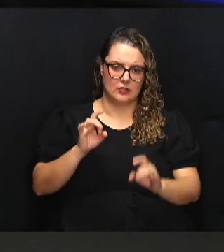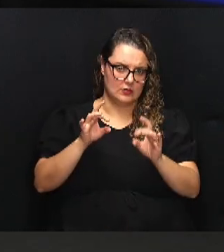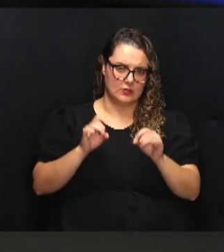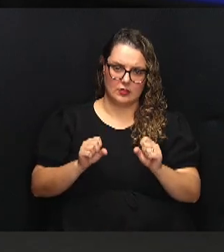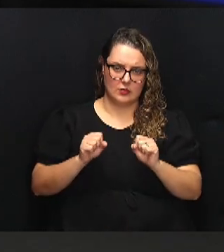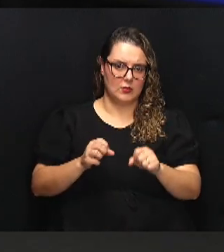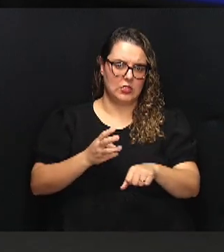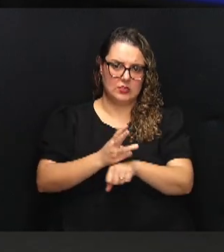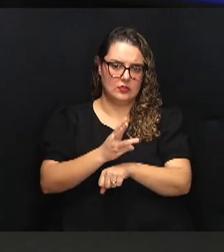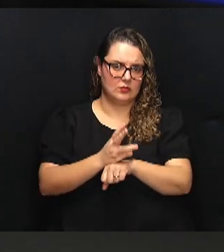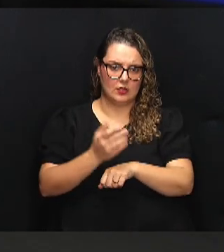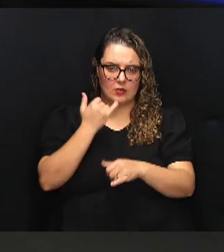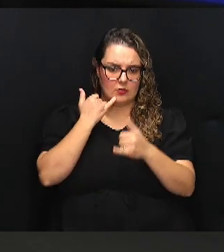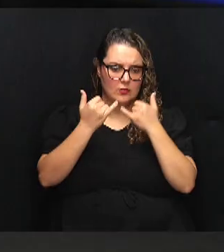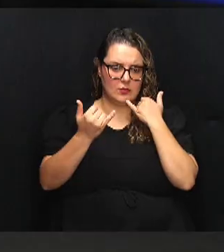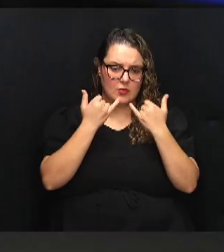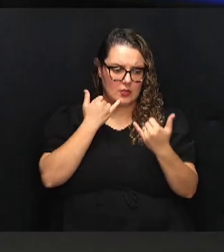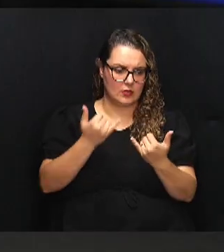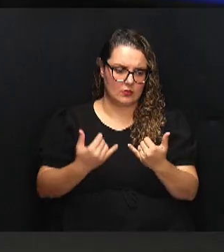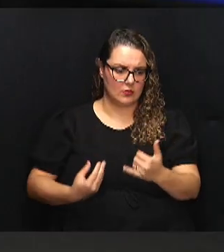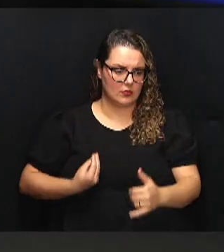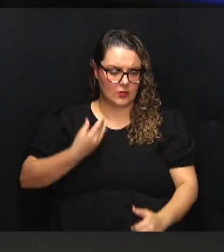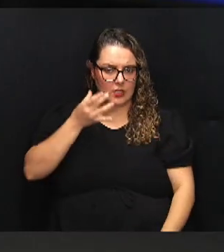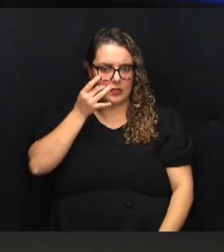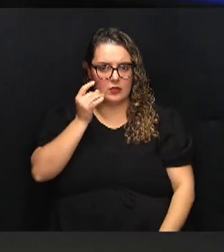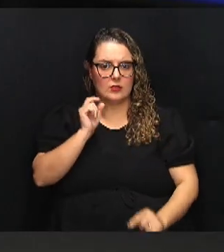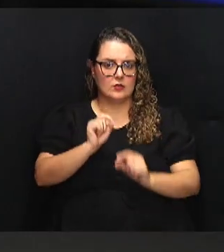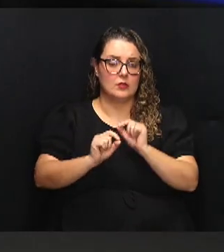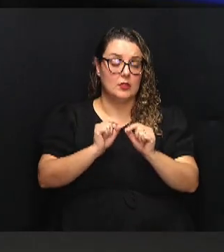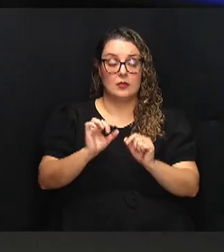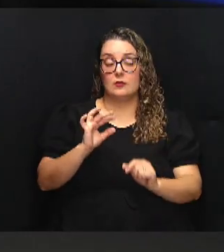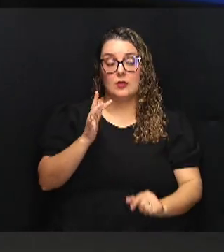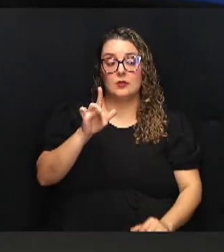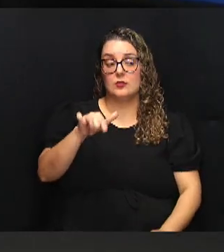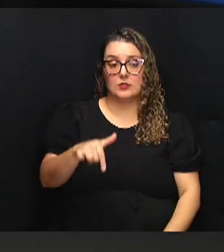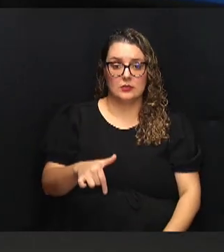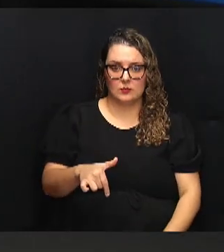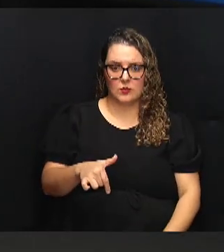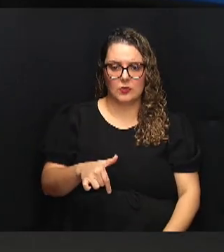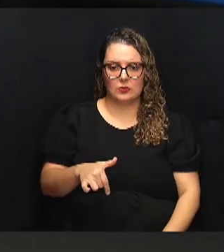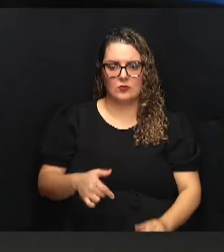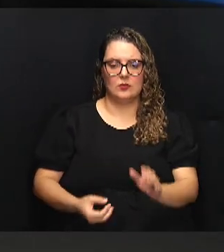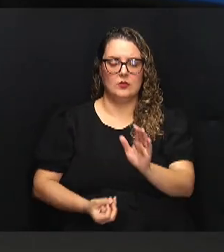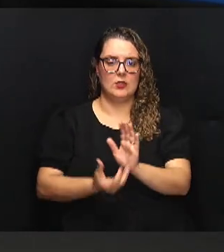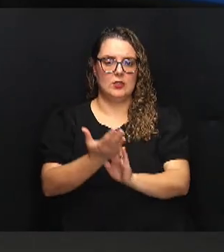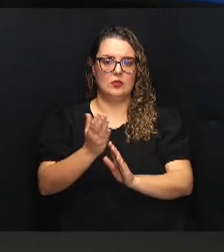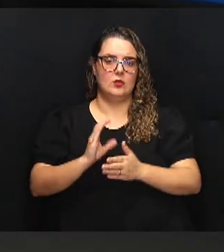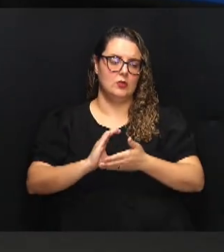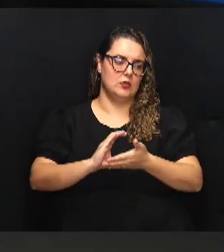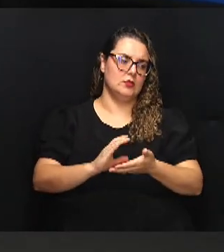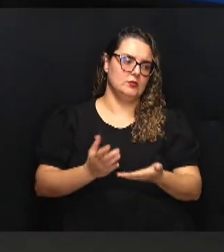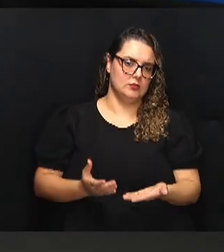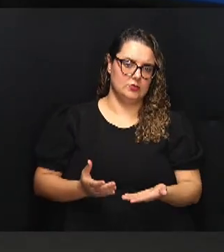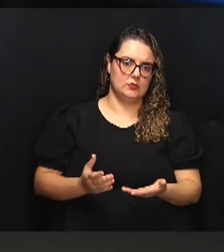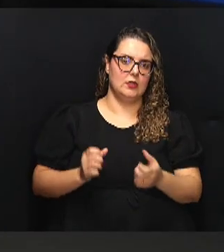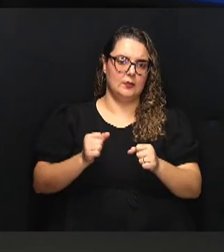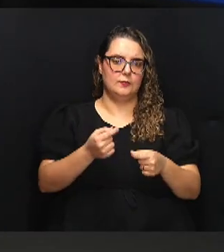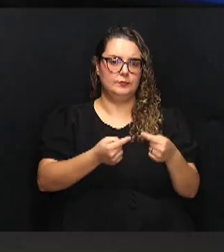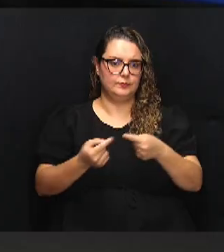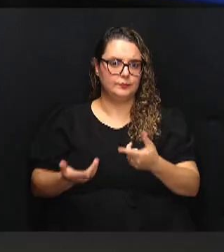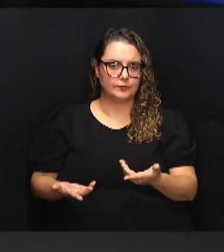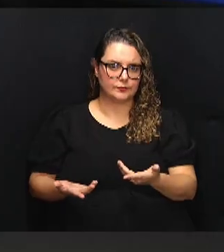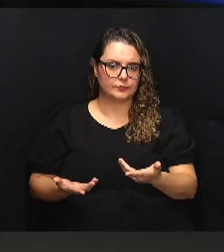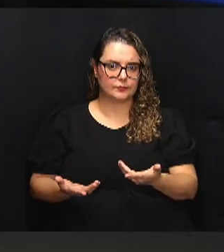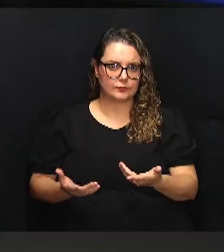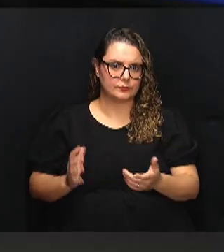por WhatsApp, por telefone, pessoalmente. E o que acontece depois? Vai ser criado um conselho para poder discutir aquilo